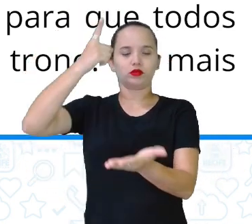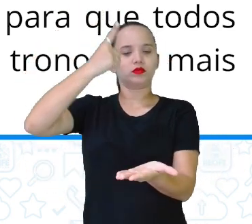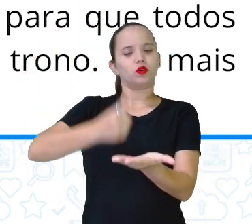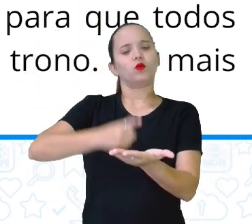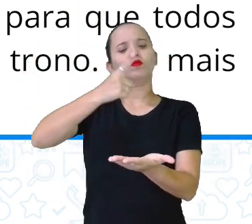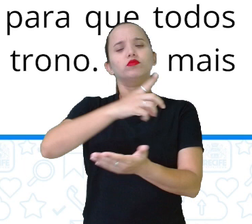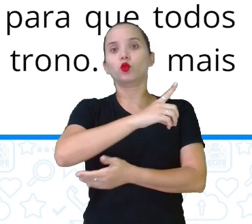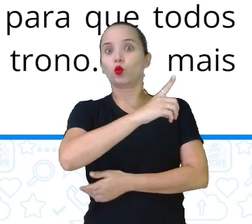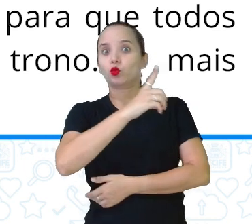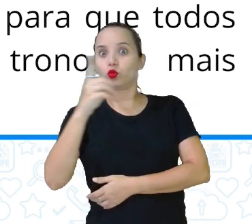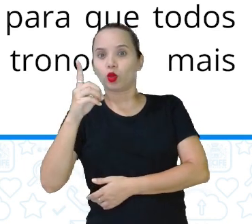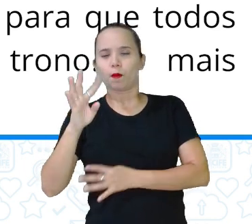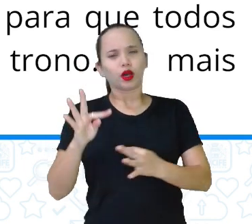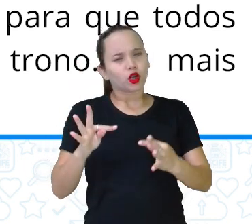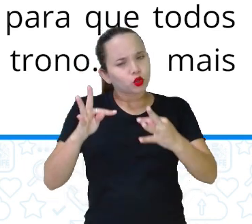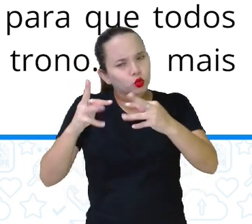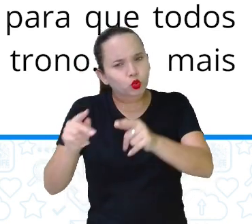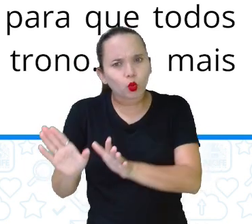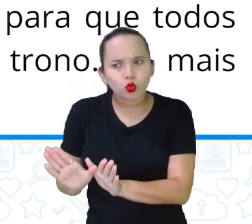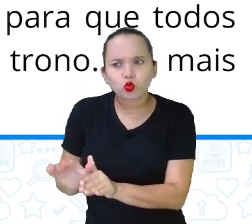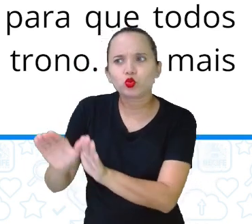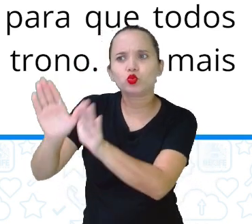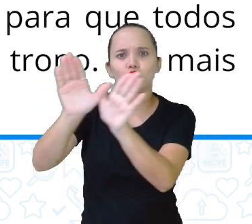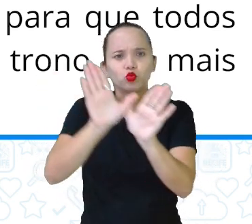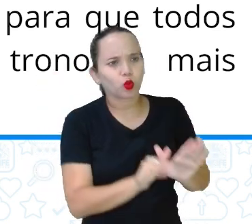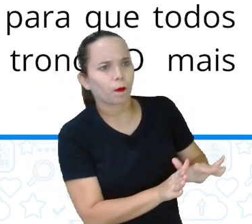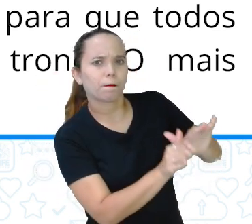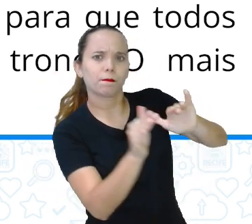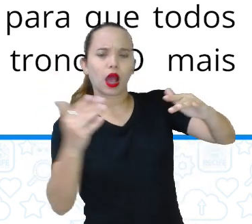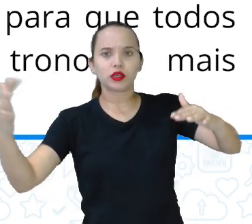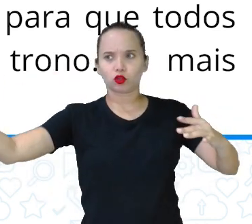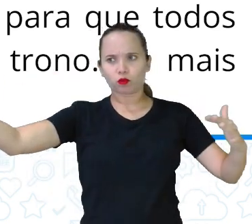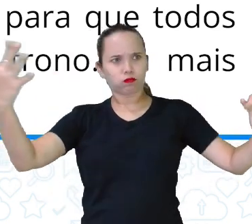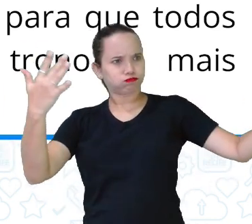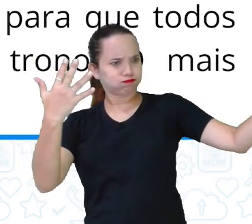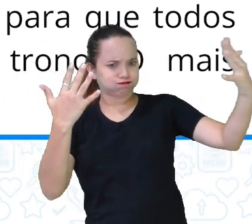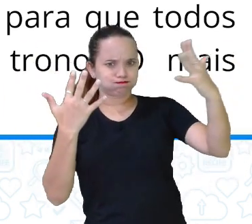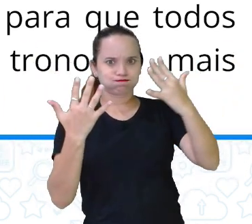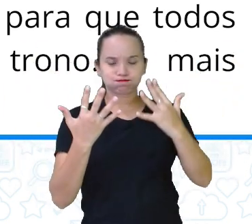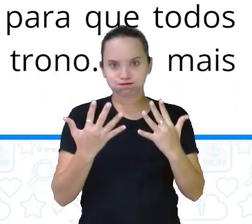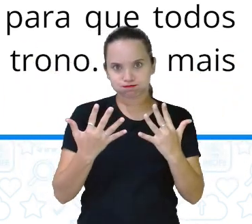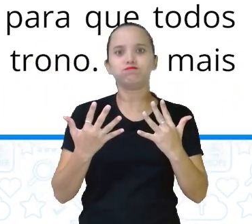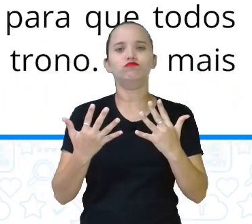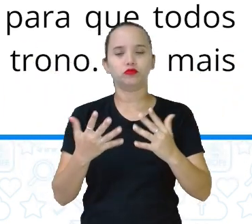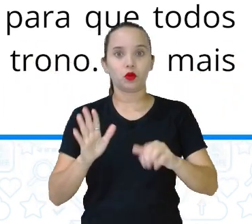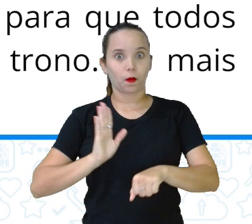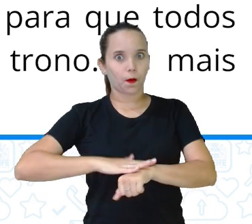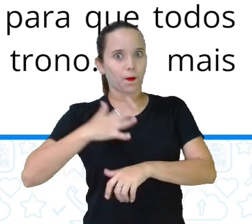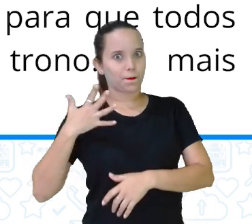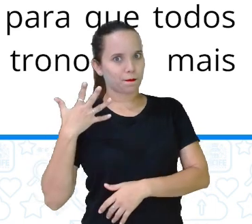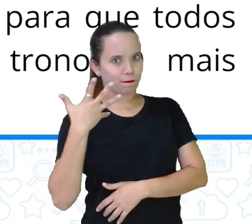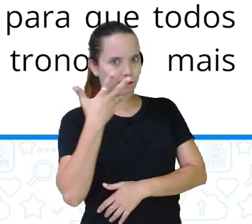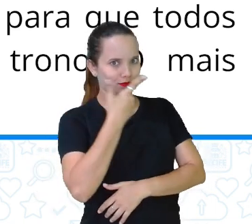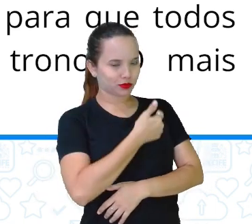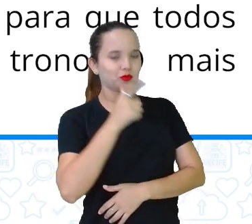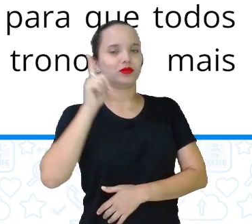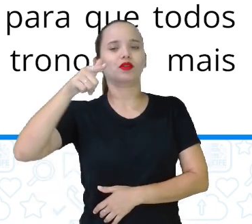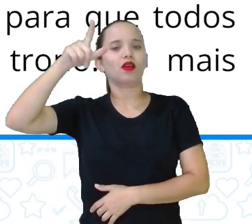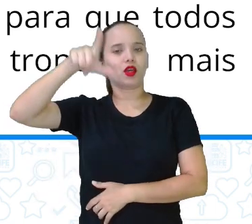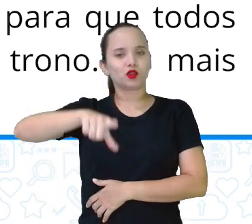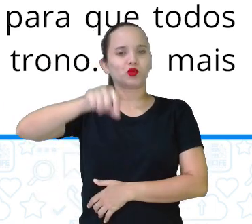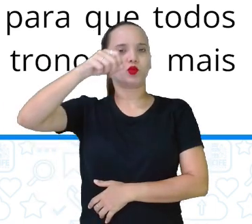que todos eles comparecessem diante de seu trono. O mais bonito seria declarado